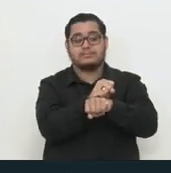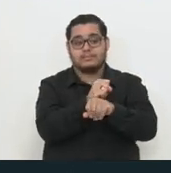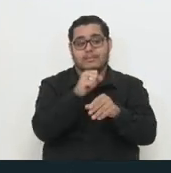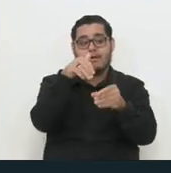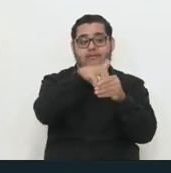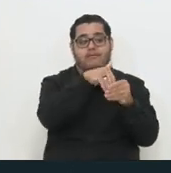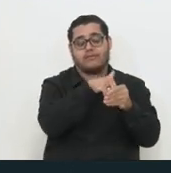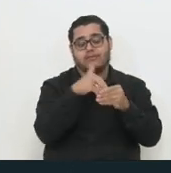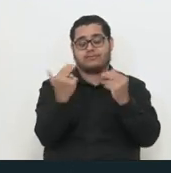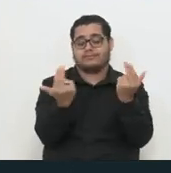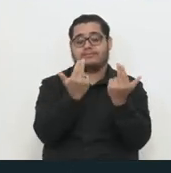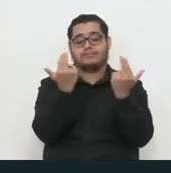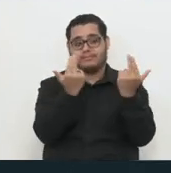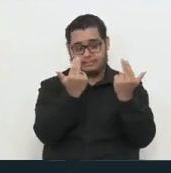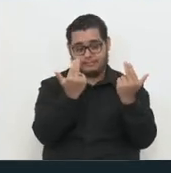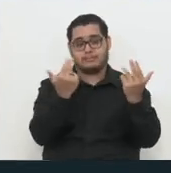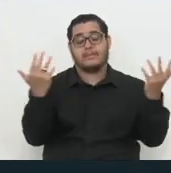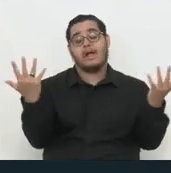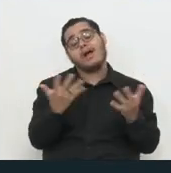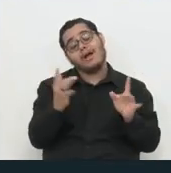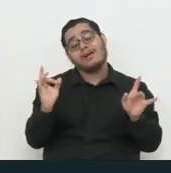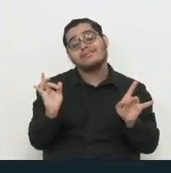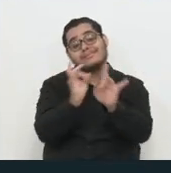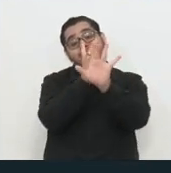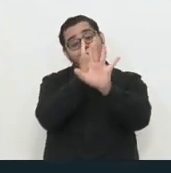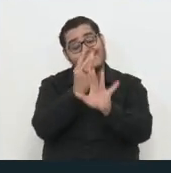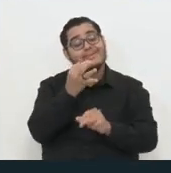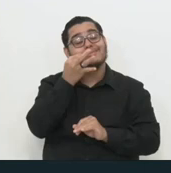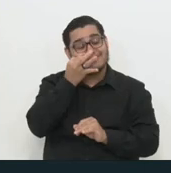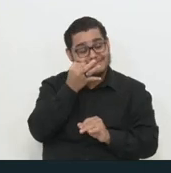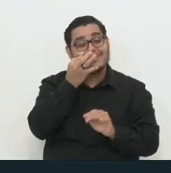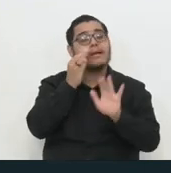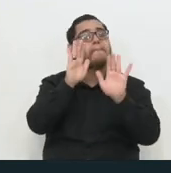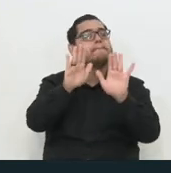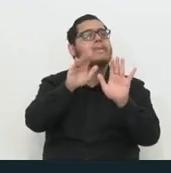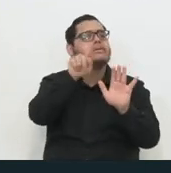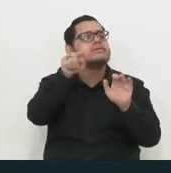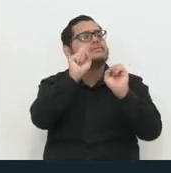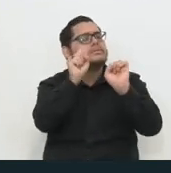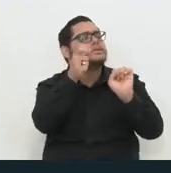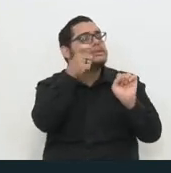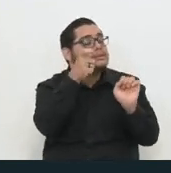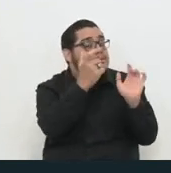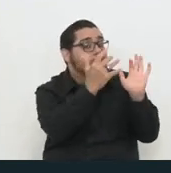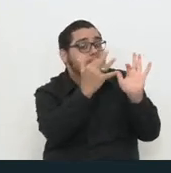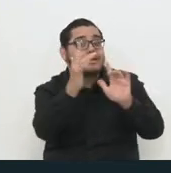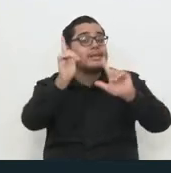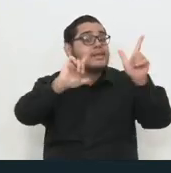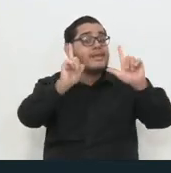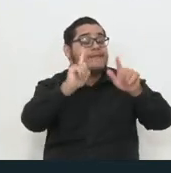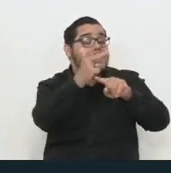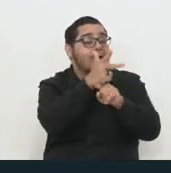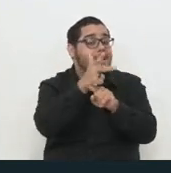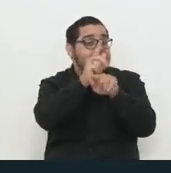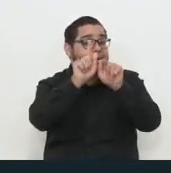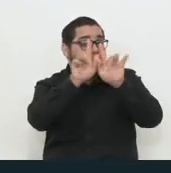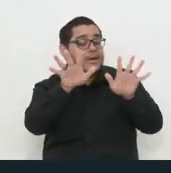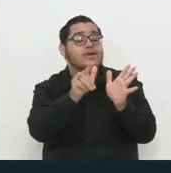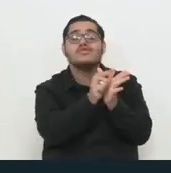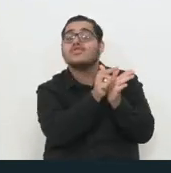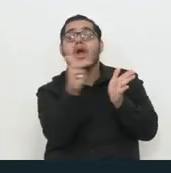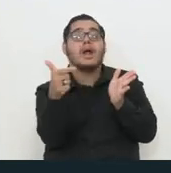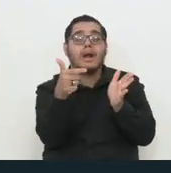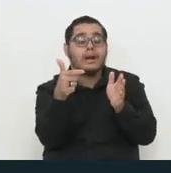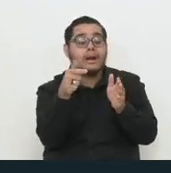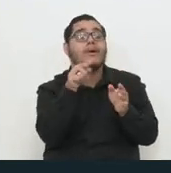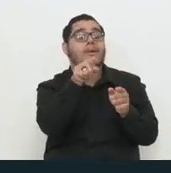projetos previstos a gente vai encerrando Então as transmissão ao vivo mas você pode continuar assistindo a programação da TV Câmara Guarulhos com nosso jornal da cama que tem um